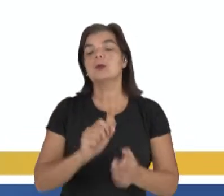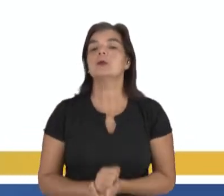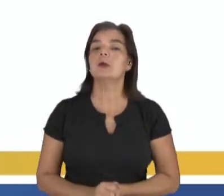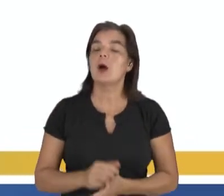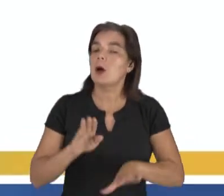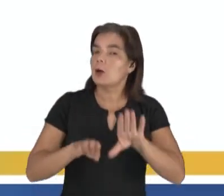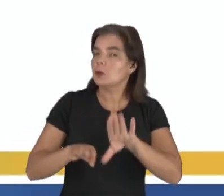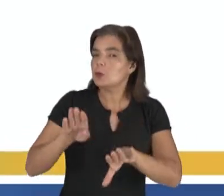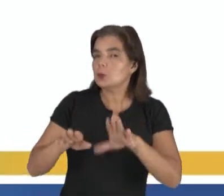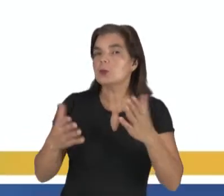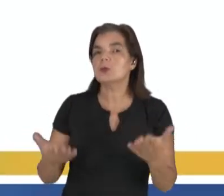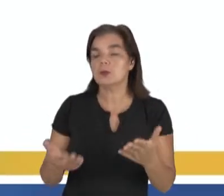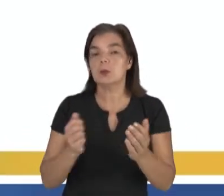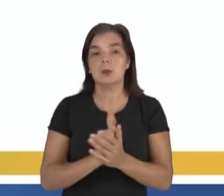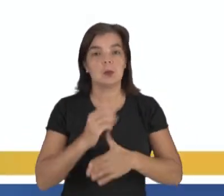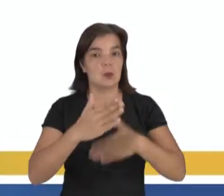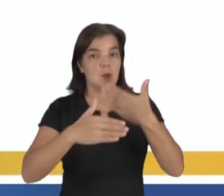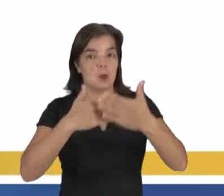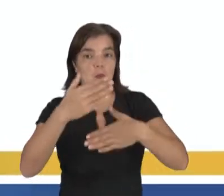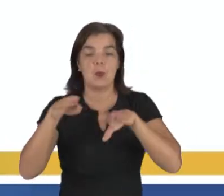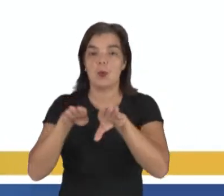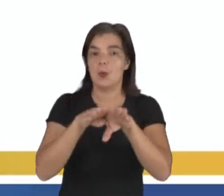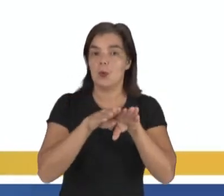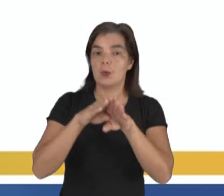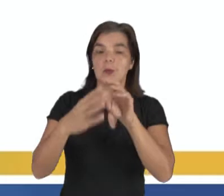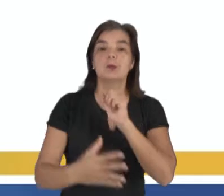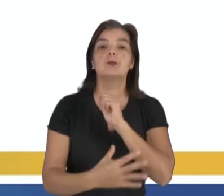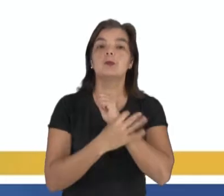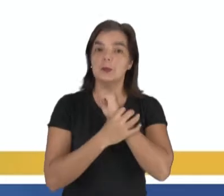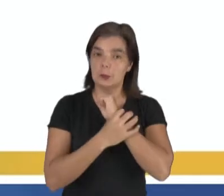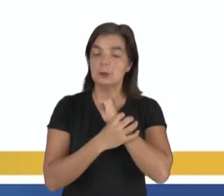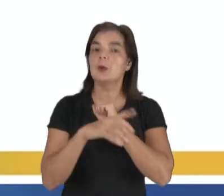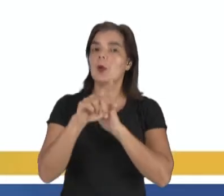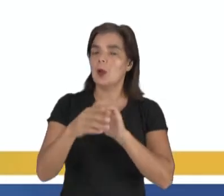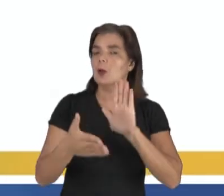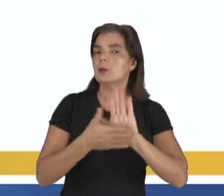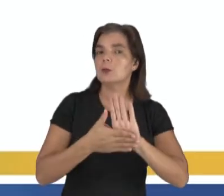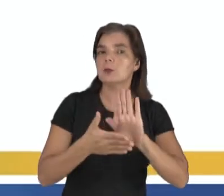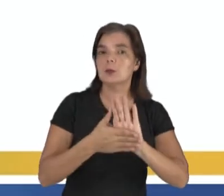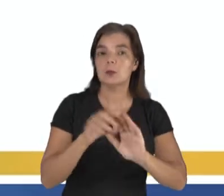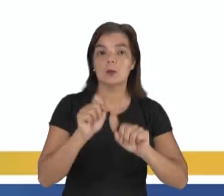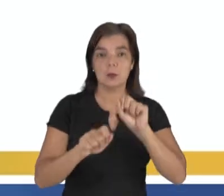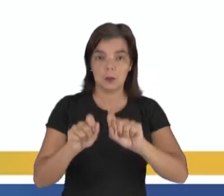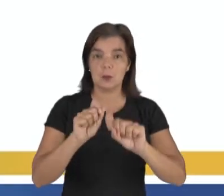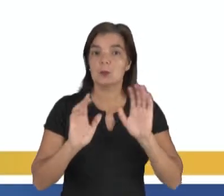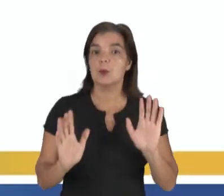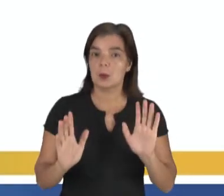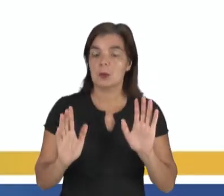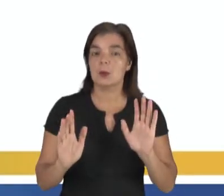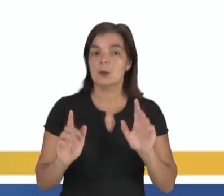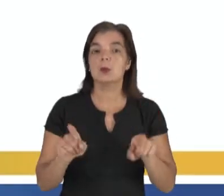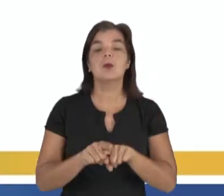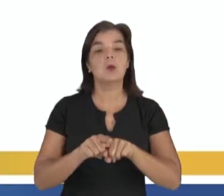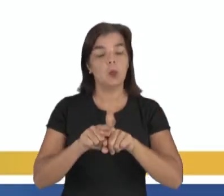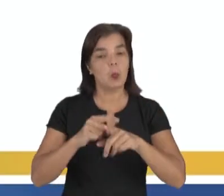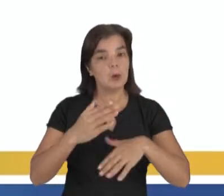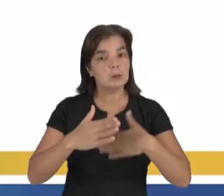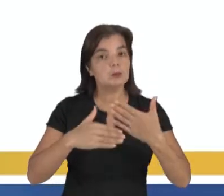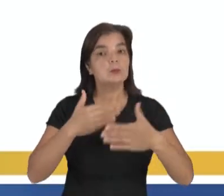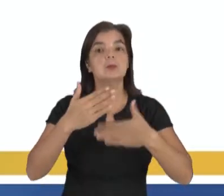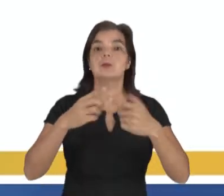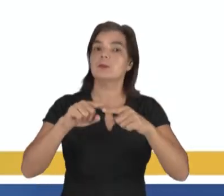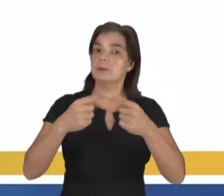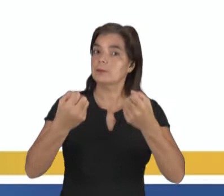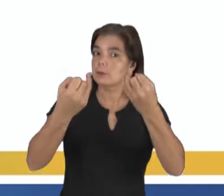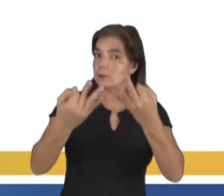de uma certa forma, esse desenvolvimento sustentável, ele propõe que seja feito aí um desenvolvimento,